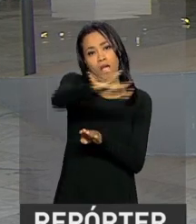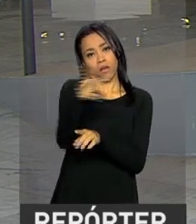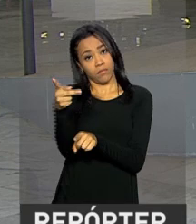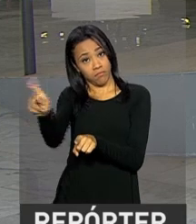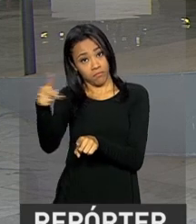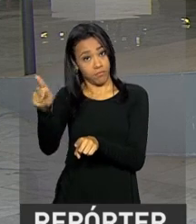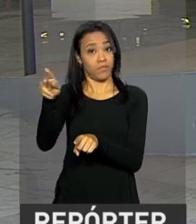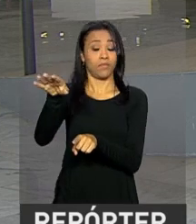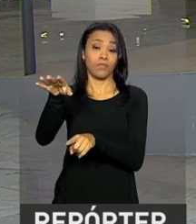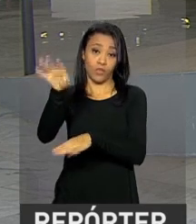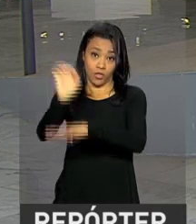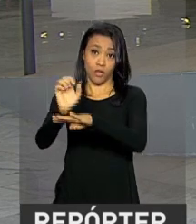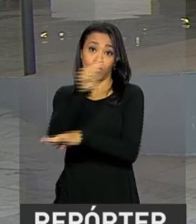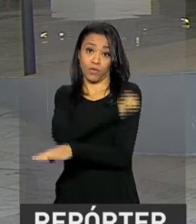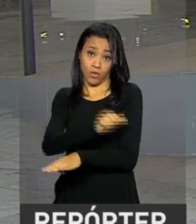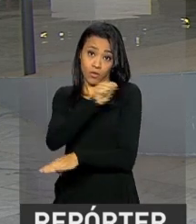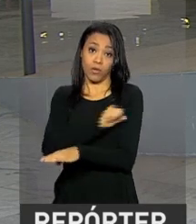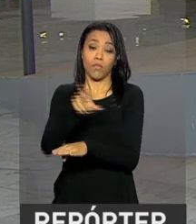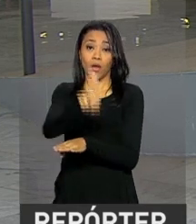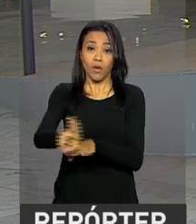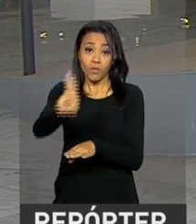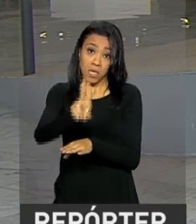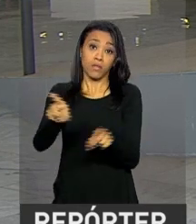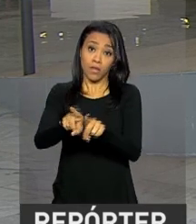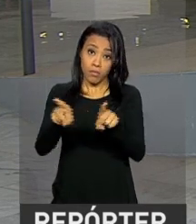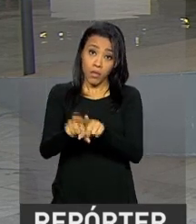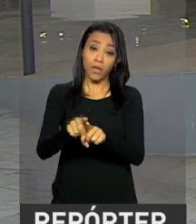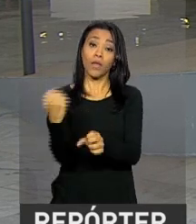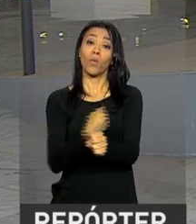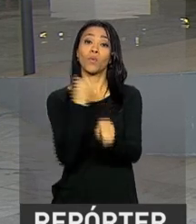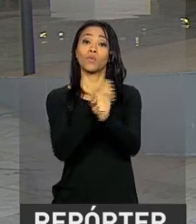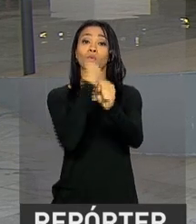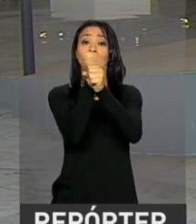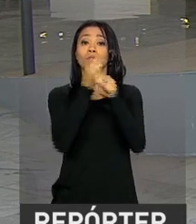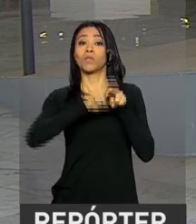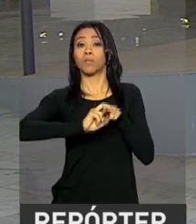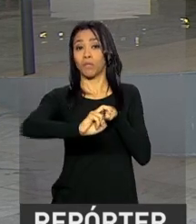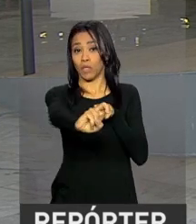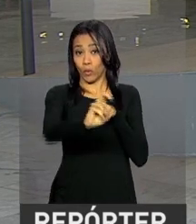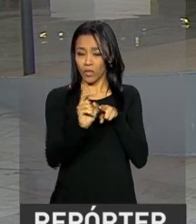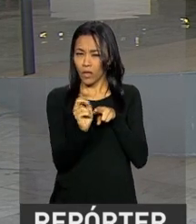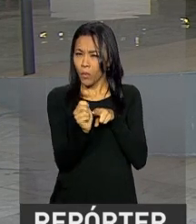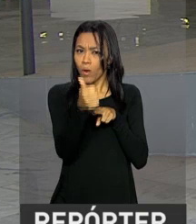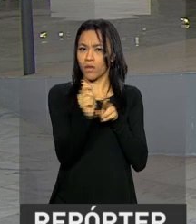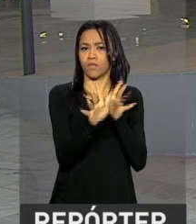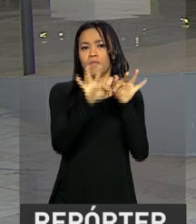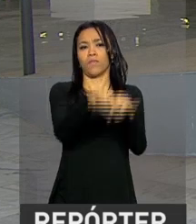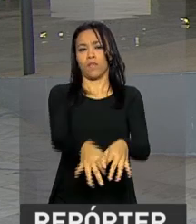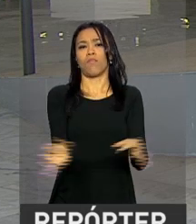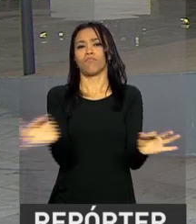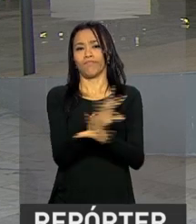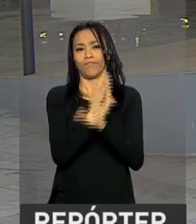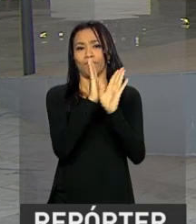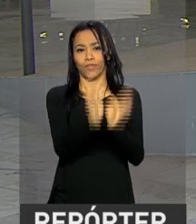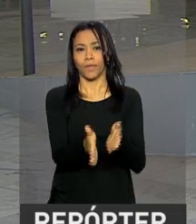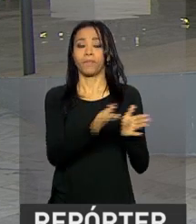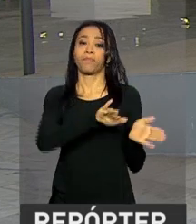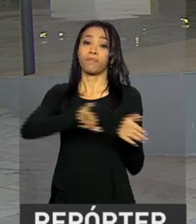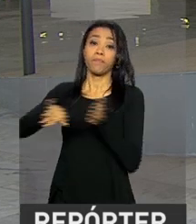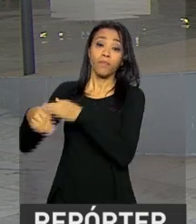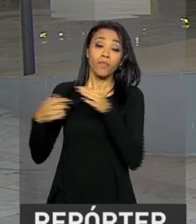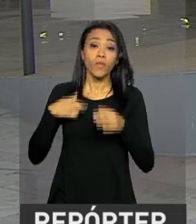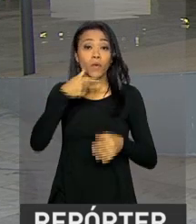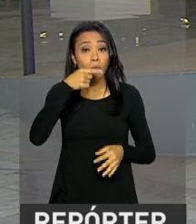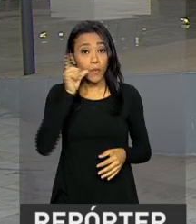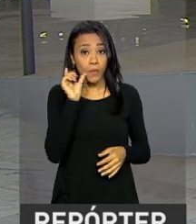para serem usados aí também nas obras do metrô do Rio de Janeiro, que estão em fase final de execução. E, Daniele, ontem